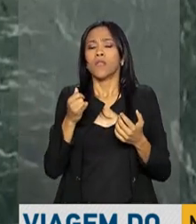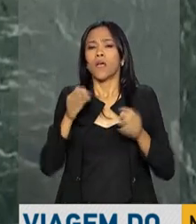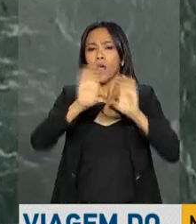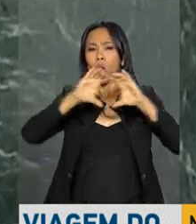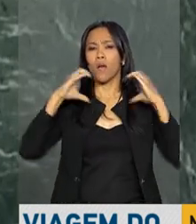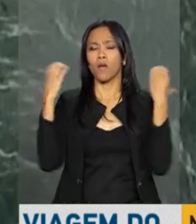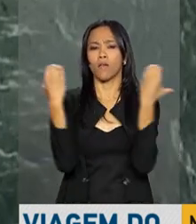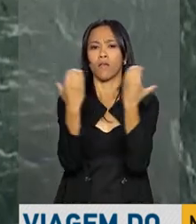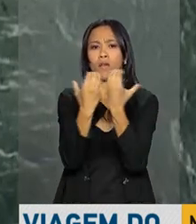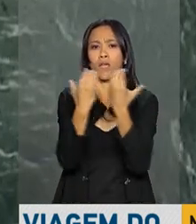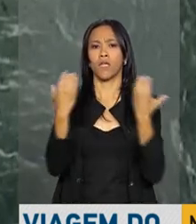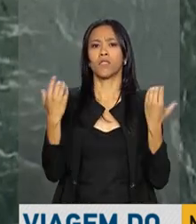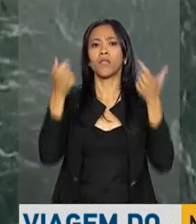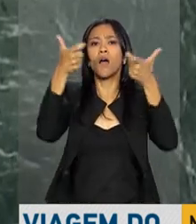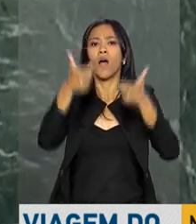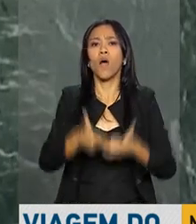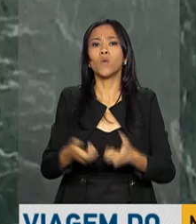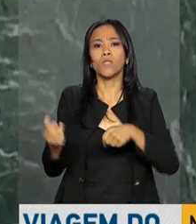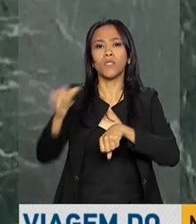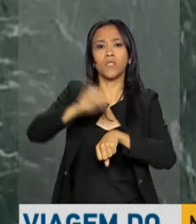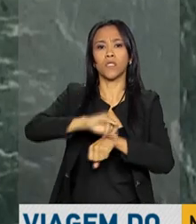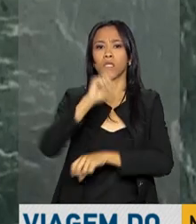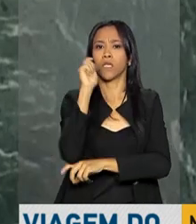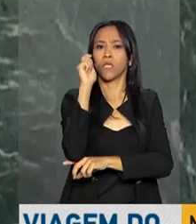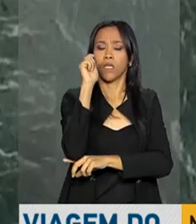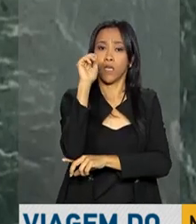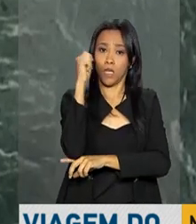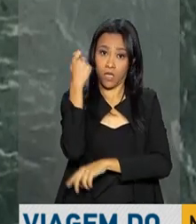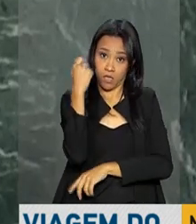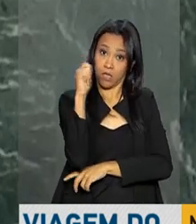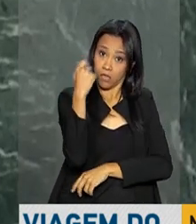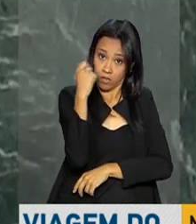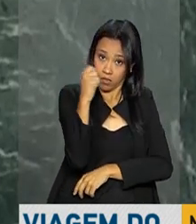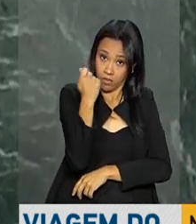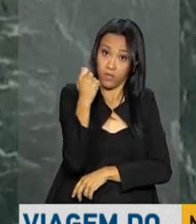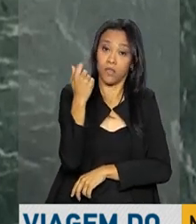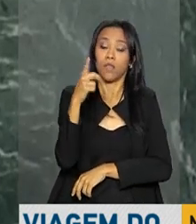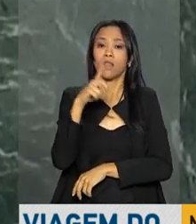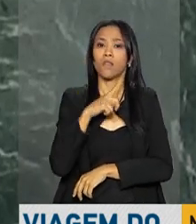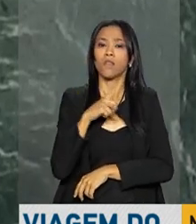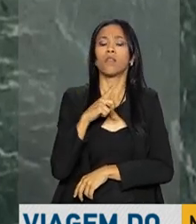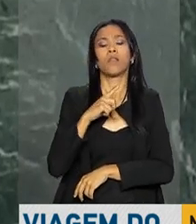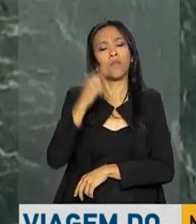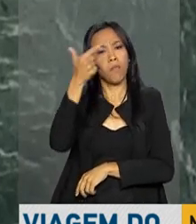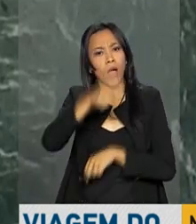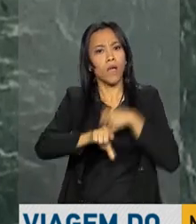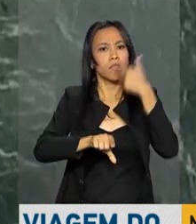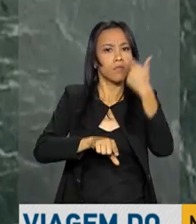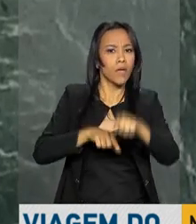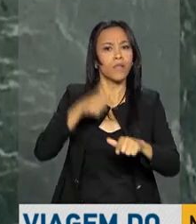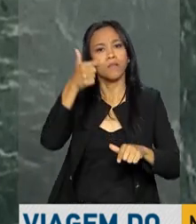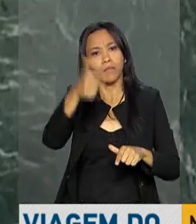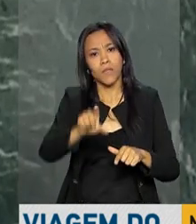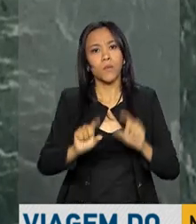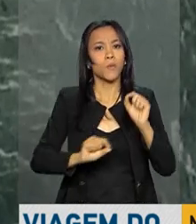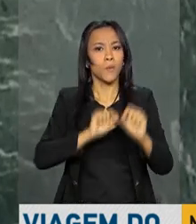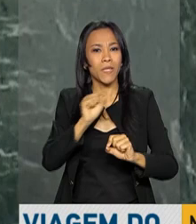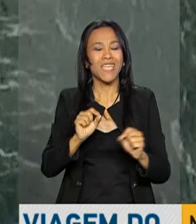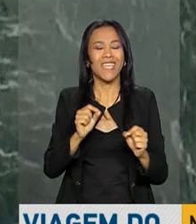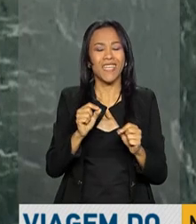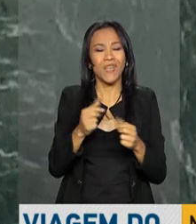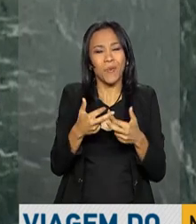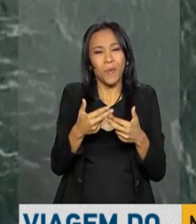ministerial de Buenos Aires, em dezembro, teremos, uma vez mais, que enfrentar